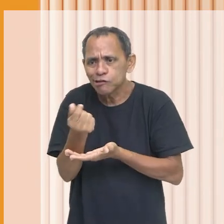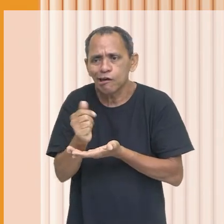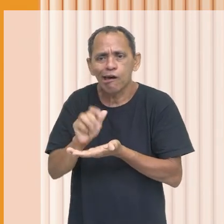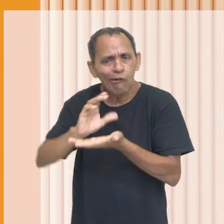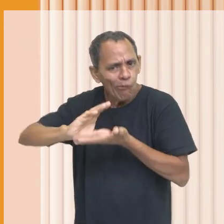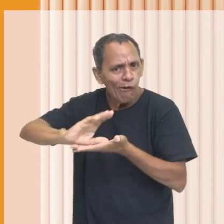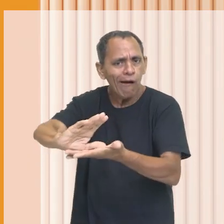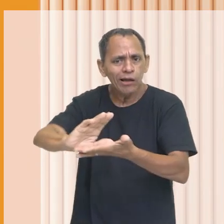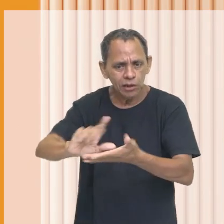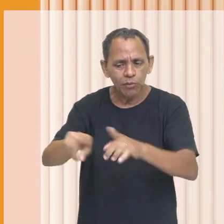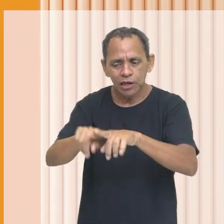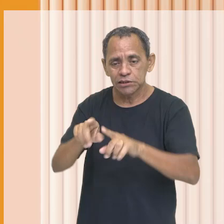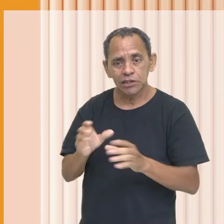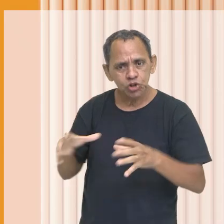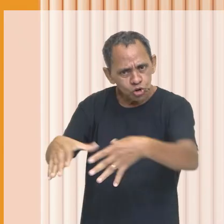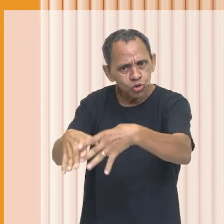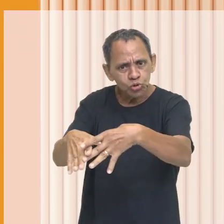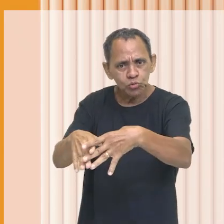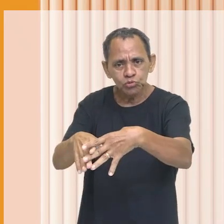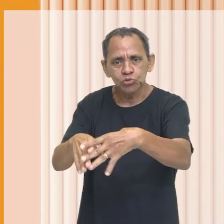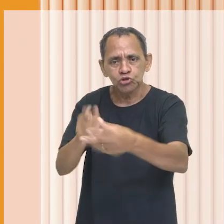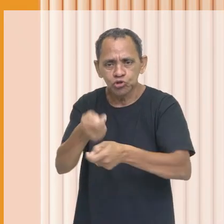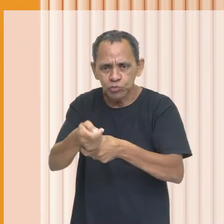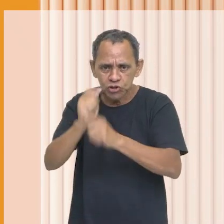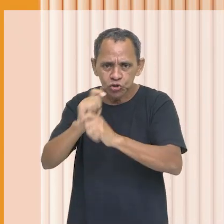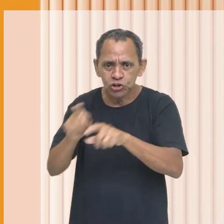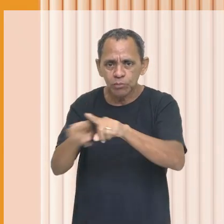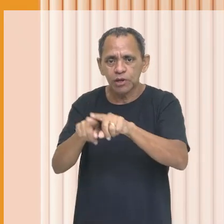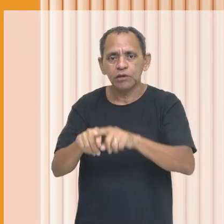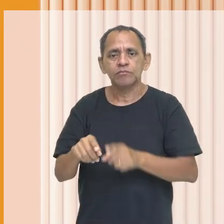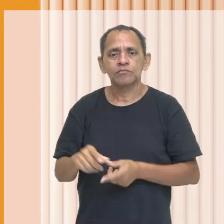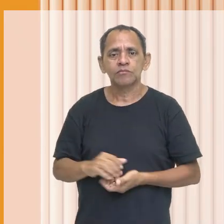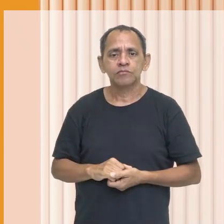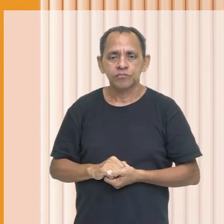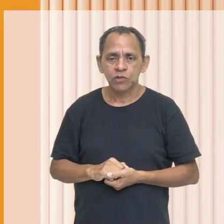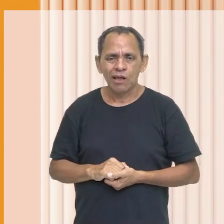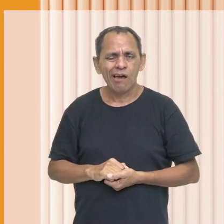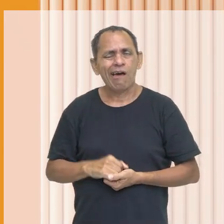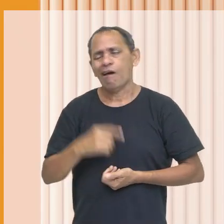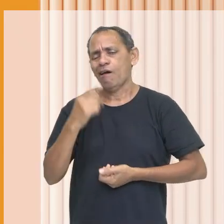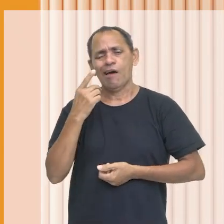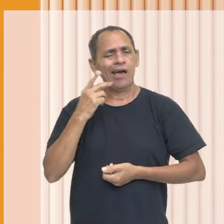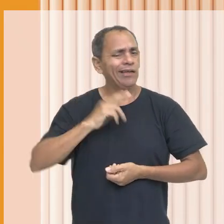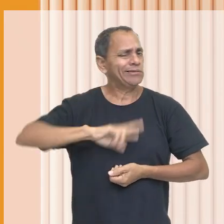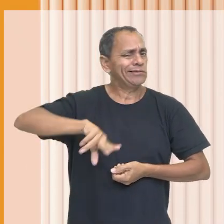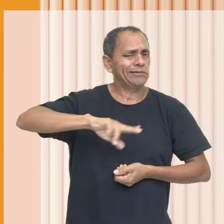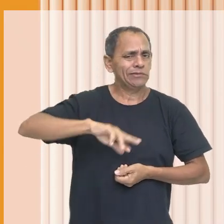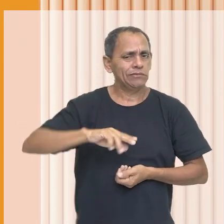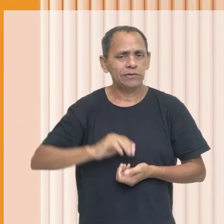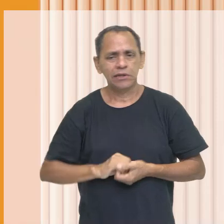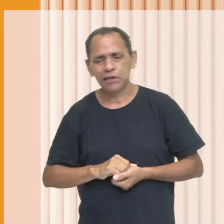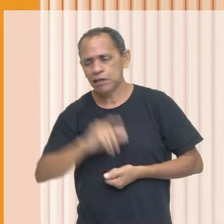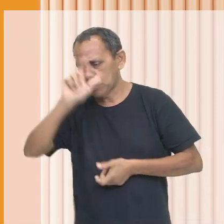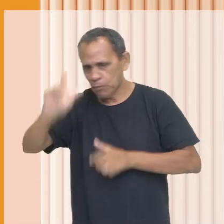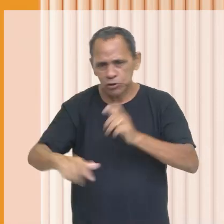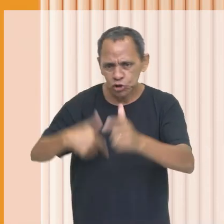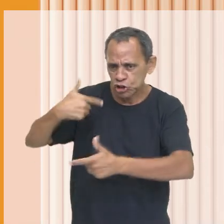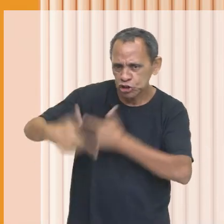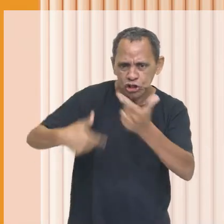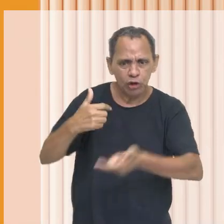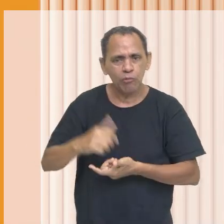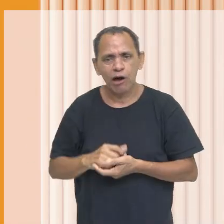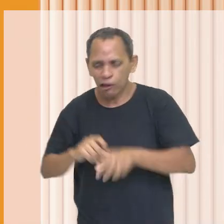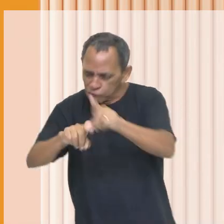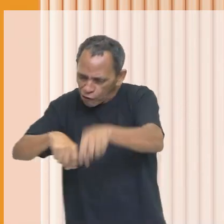naquela classe de pescadores. Não me interessa quem trabalha na roça plantando mandioca, não me interessa quem trabalha plantando banana, quem